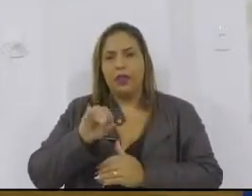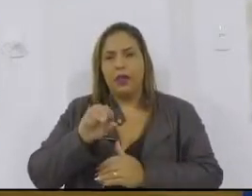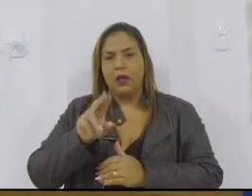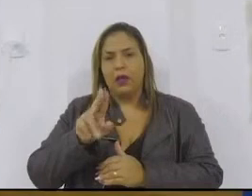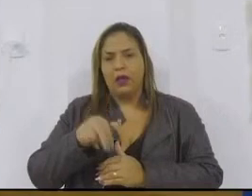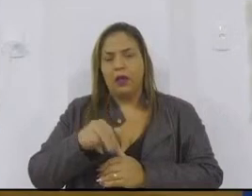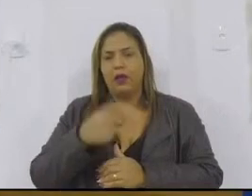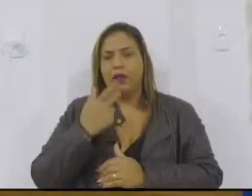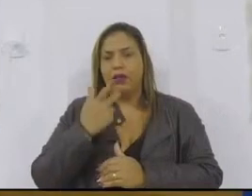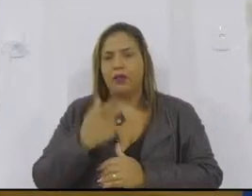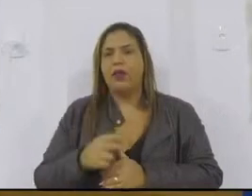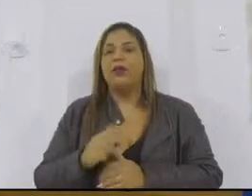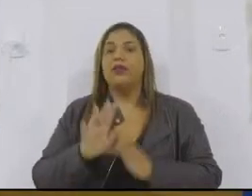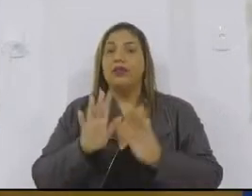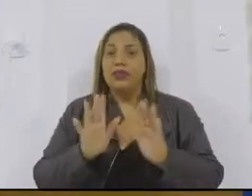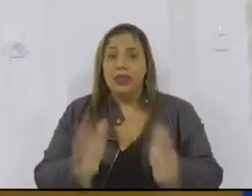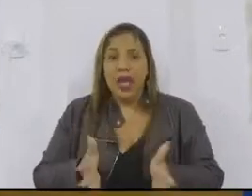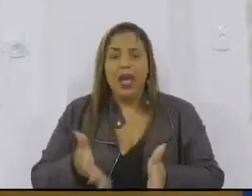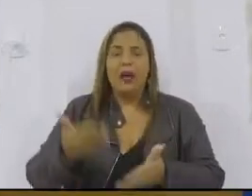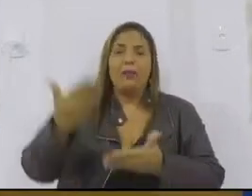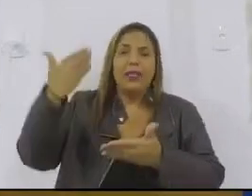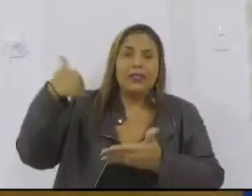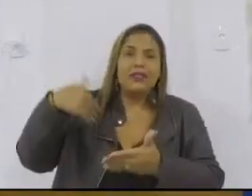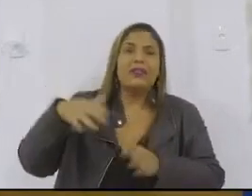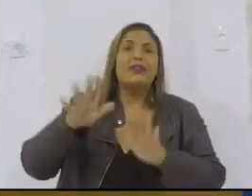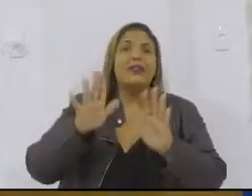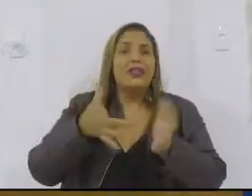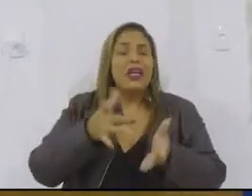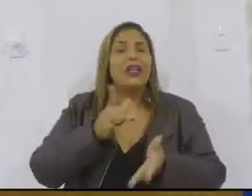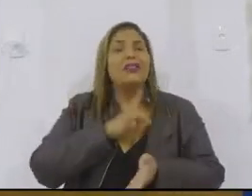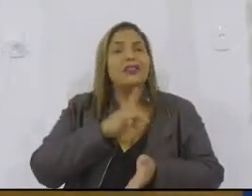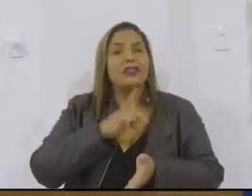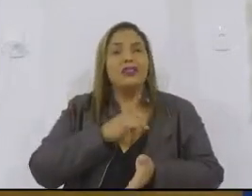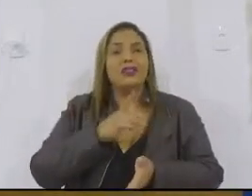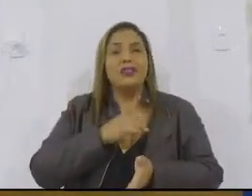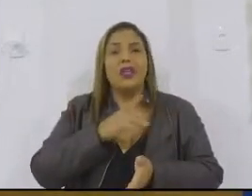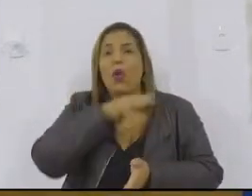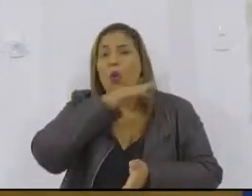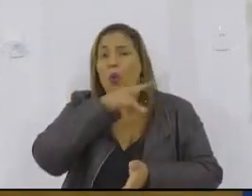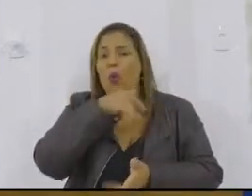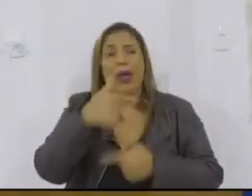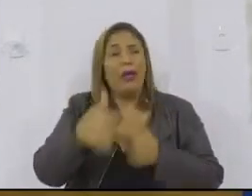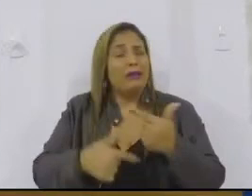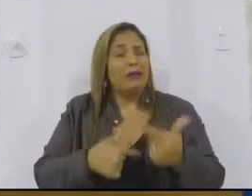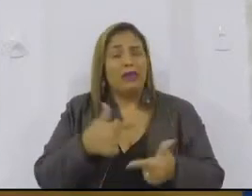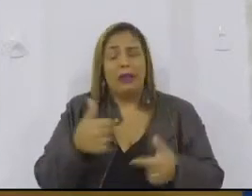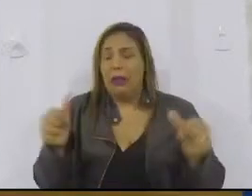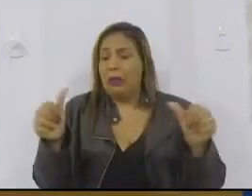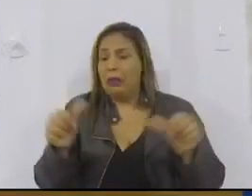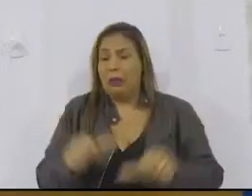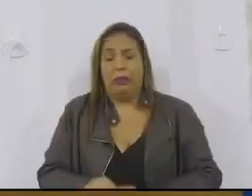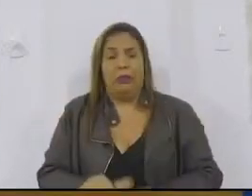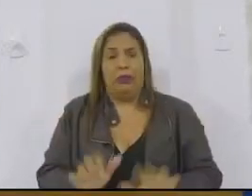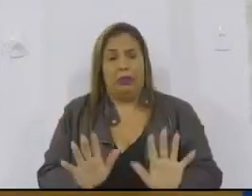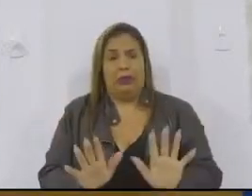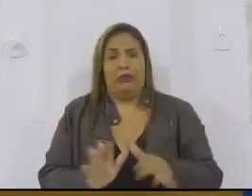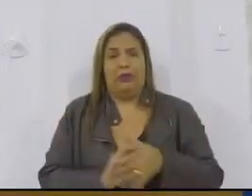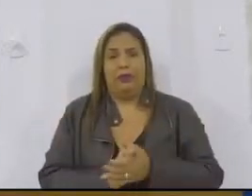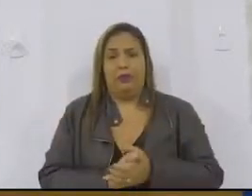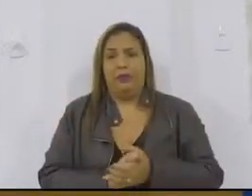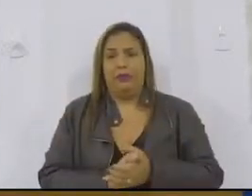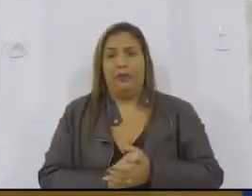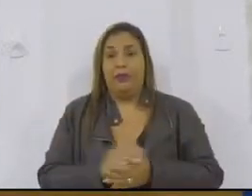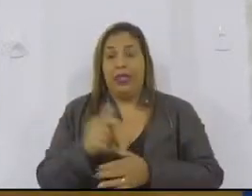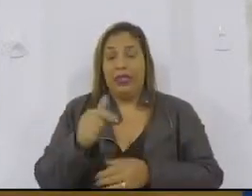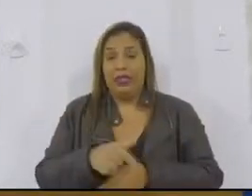Tinha também um convênio com outro laboratório Grion, mas tinha um péssimo serviço, então foi ficado no laboratório Grion. Aqui em